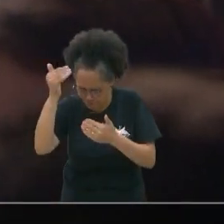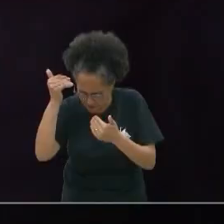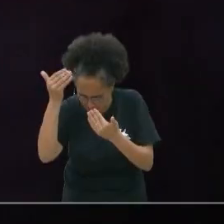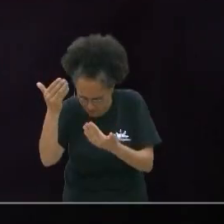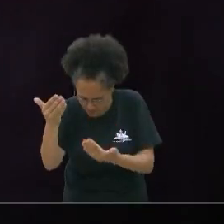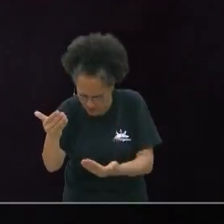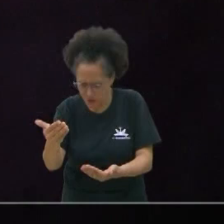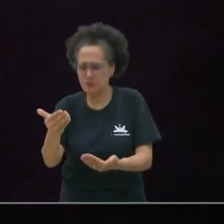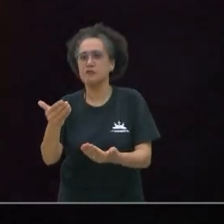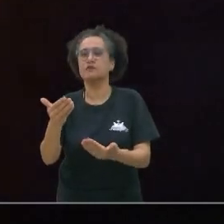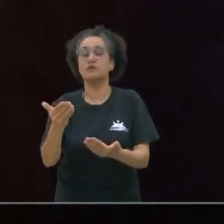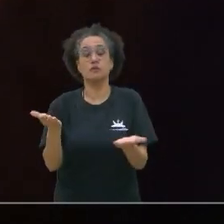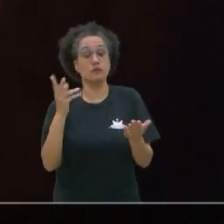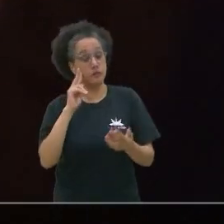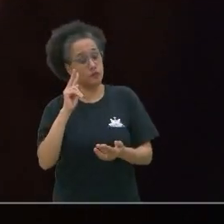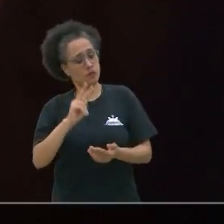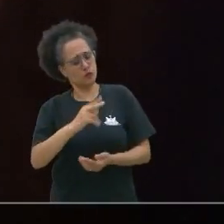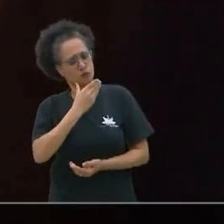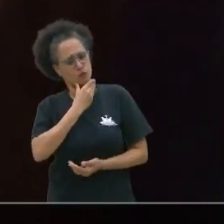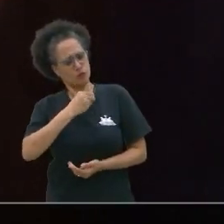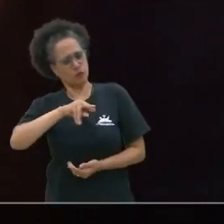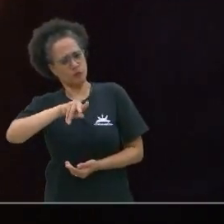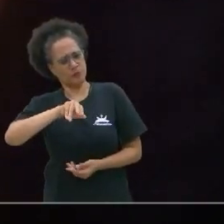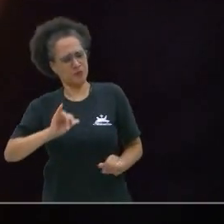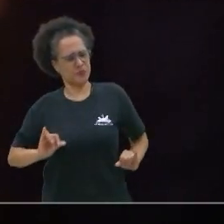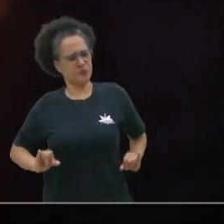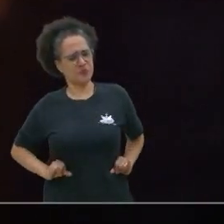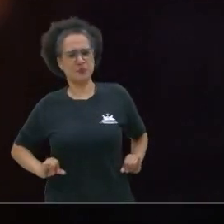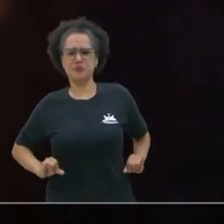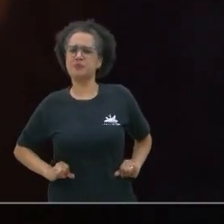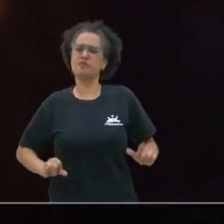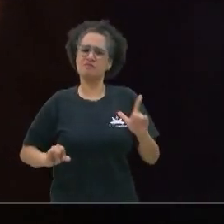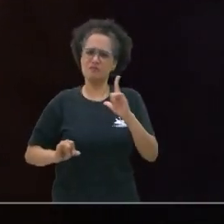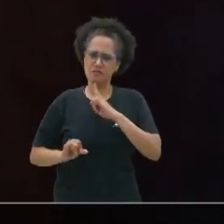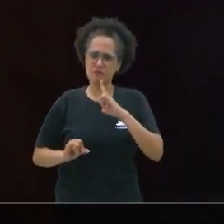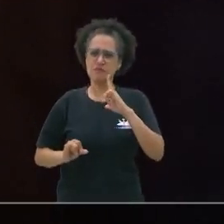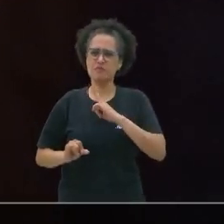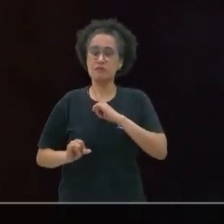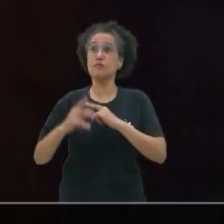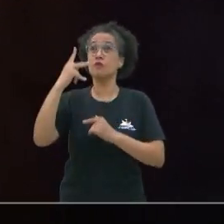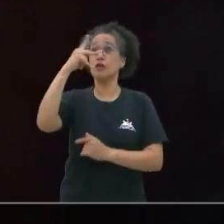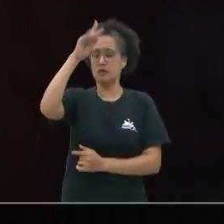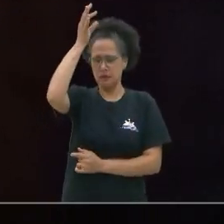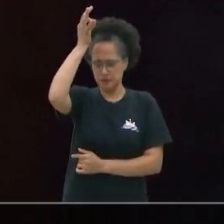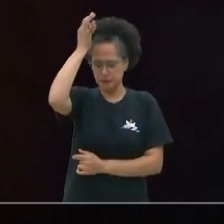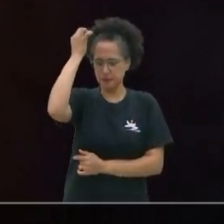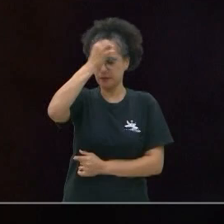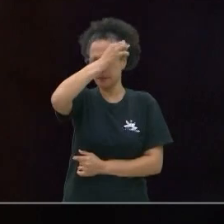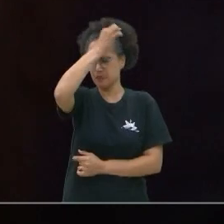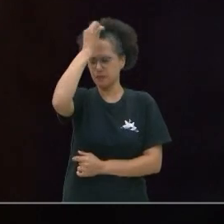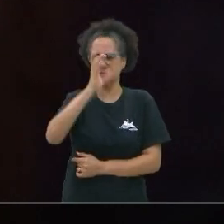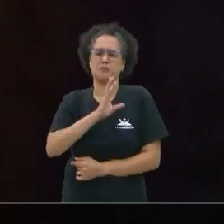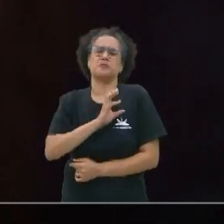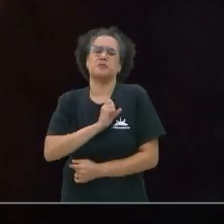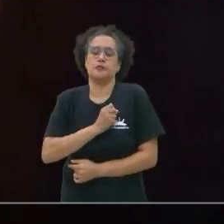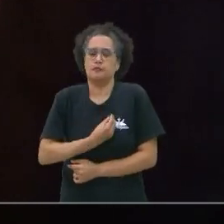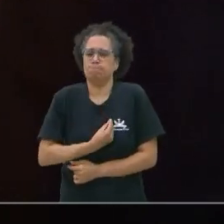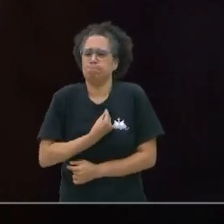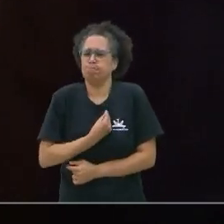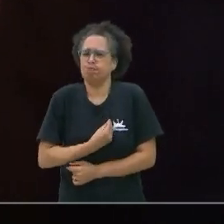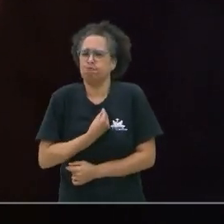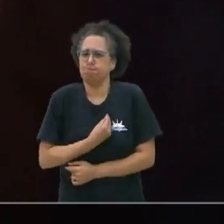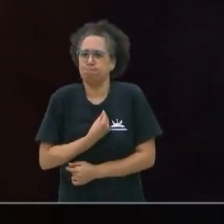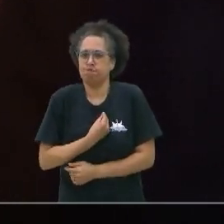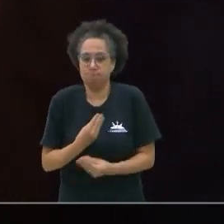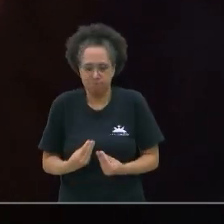Olhe por este irmão que sofre. Que a presença do Teu Espírito de amor possa trazer a